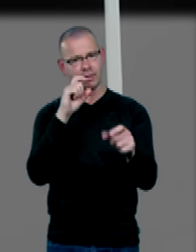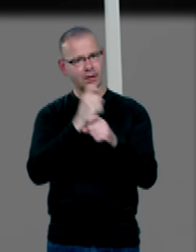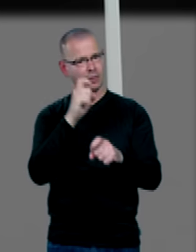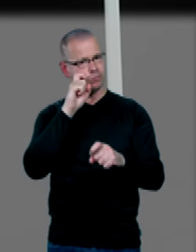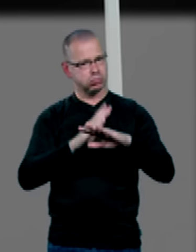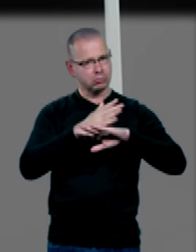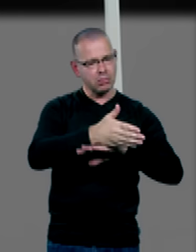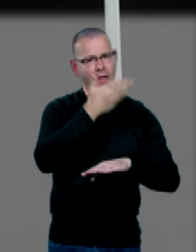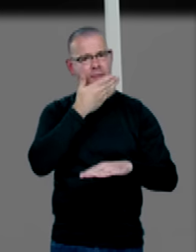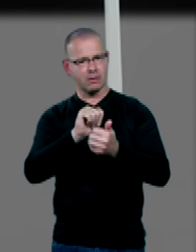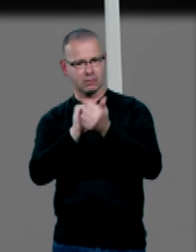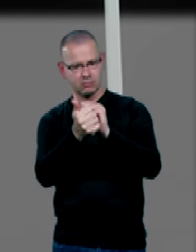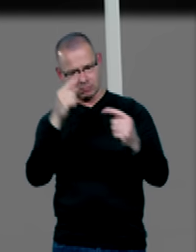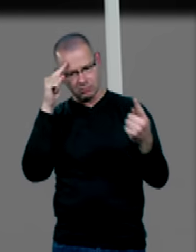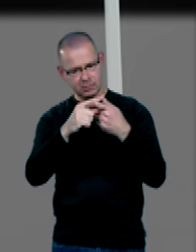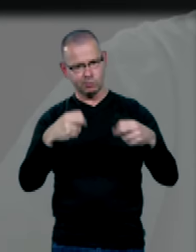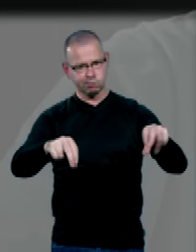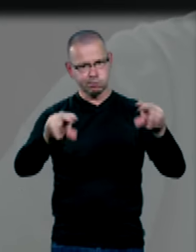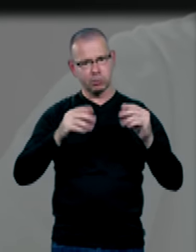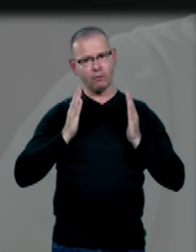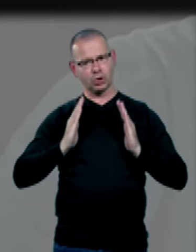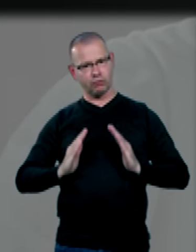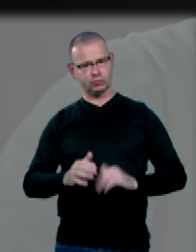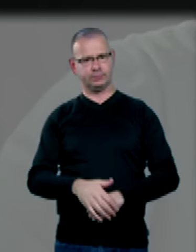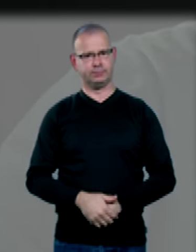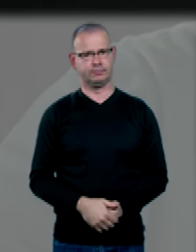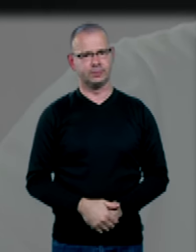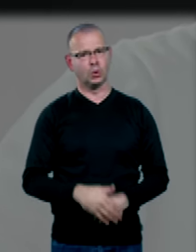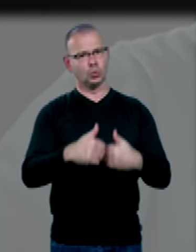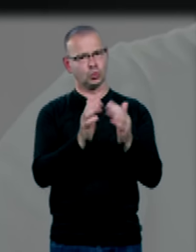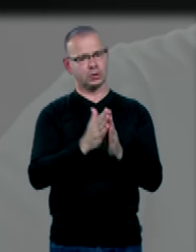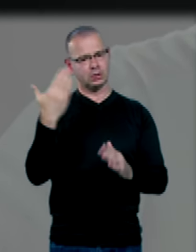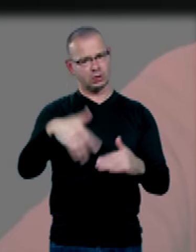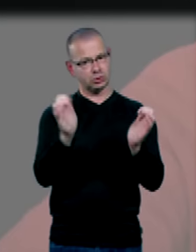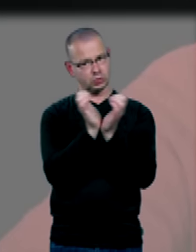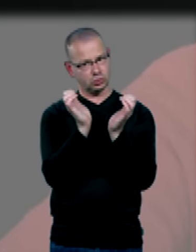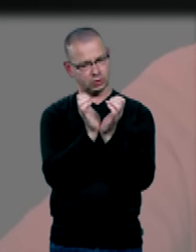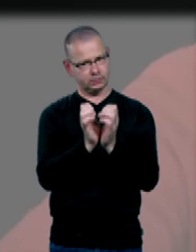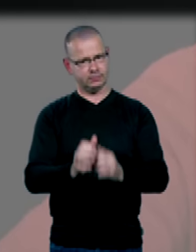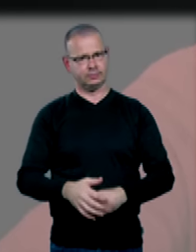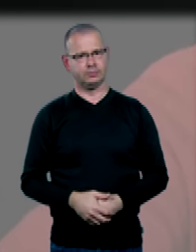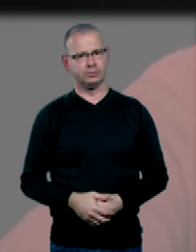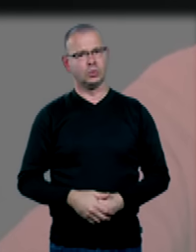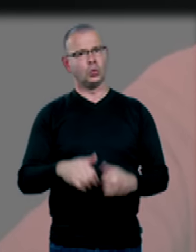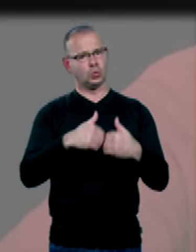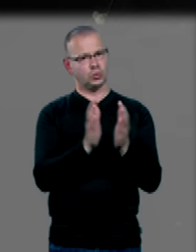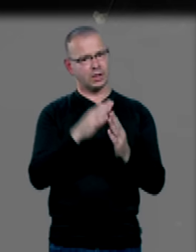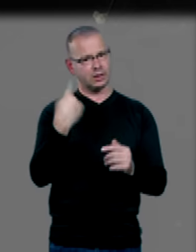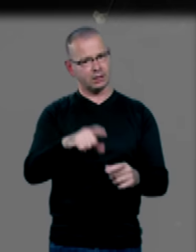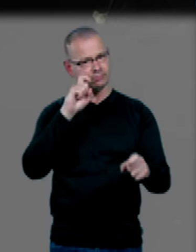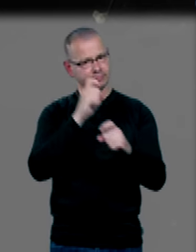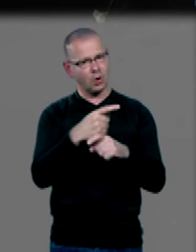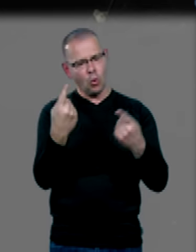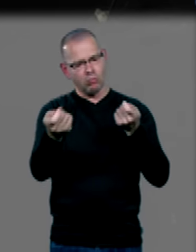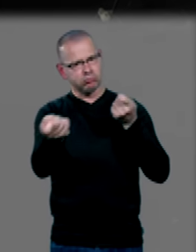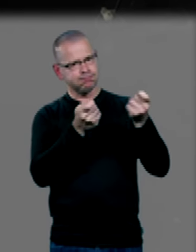têm o direito de resistir a qualquer ordem que ofenda os seus direitos, liberdades e garantias. Artigo 108. O